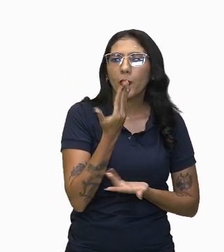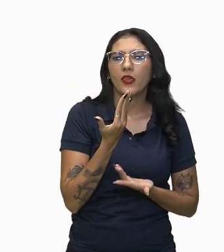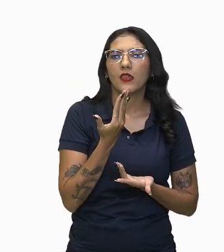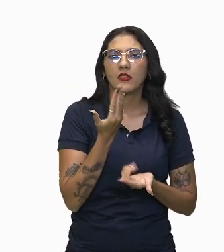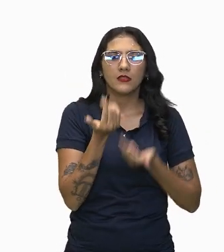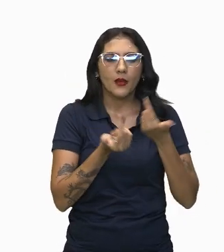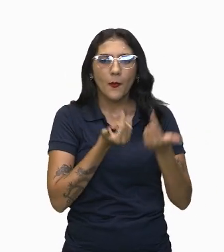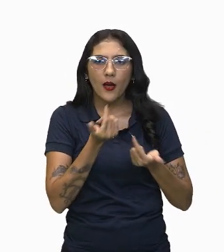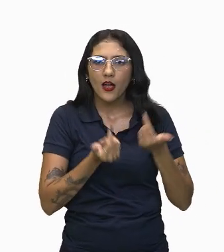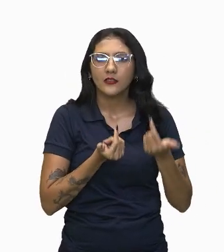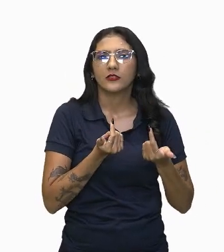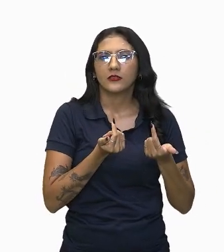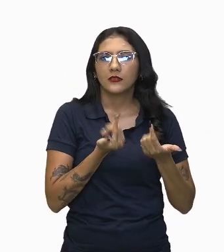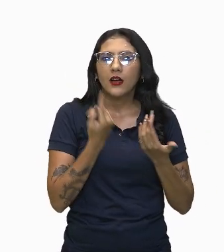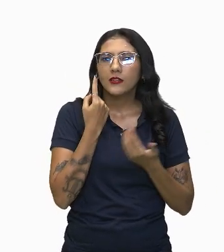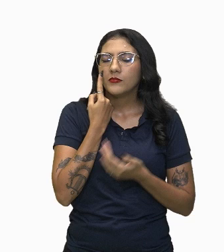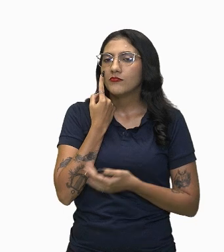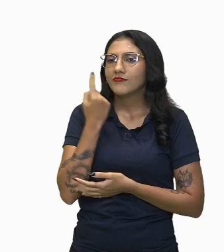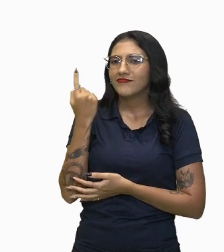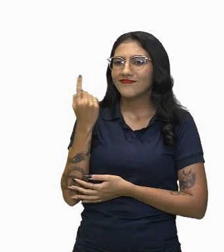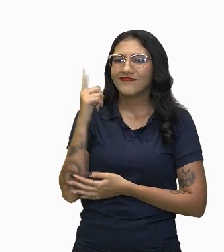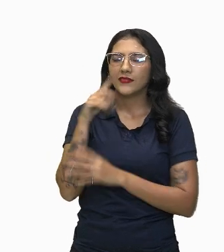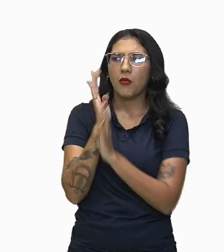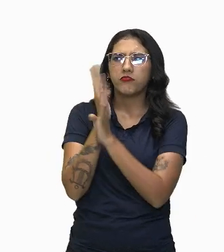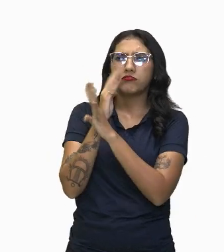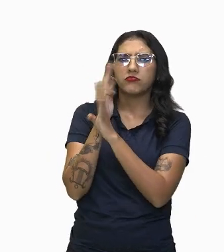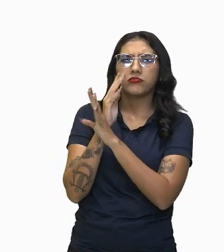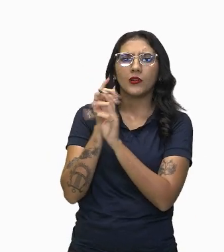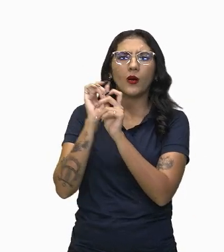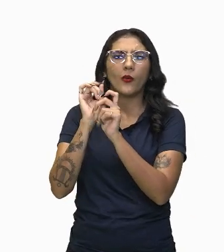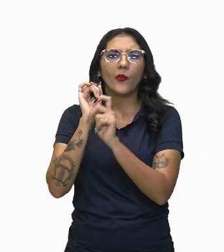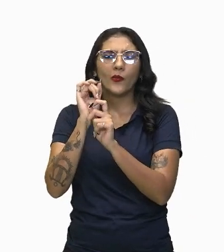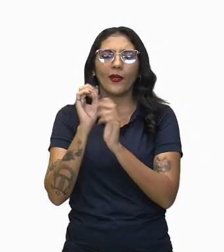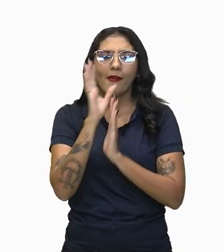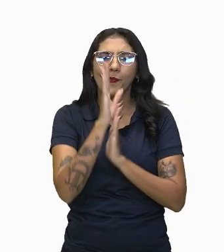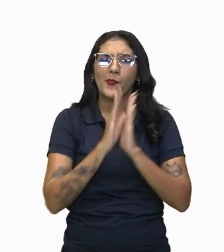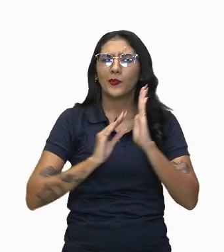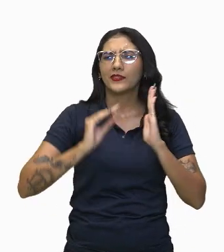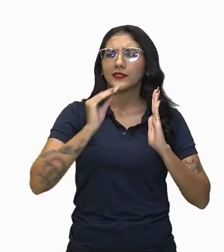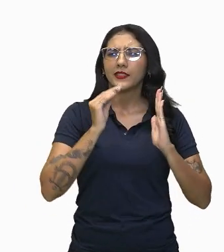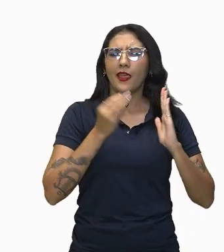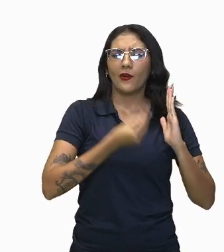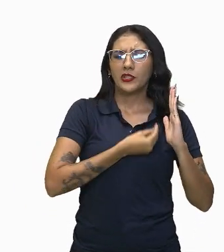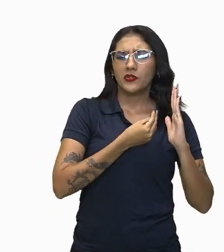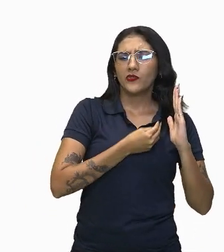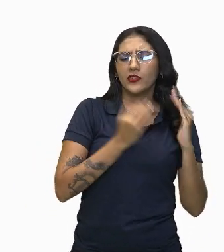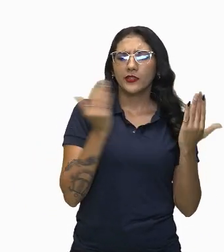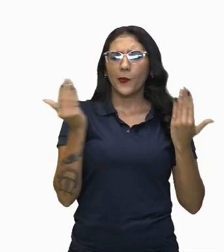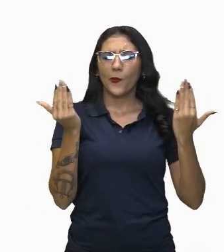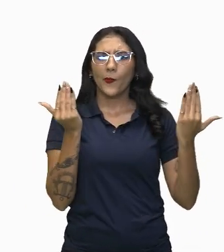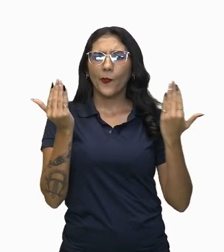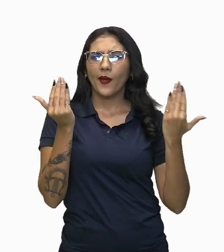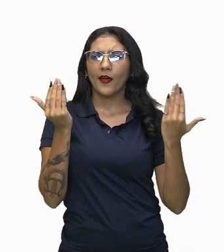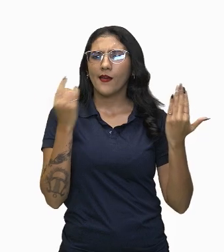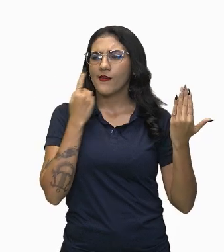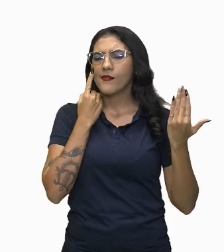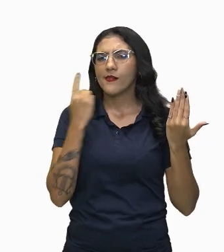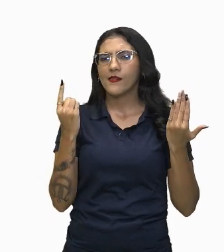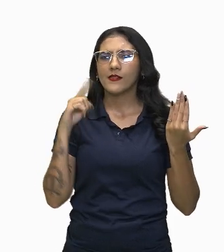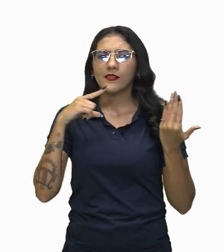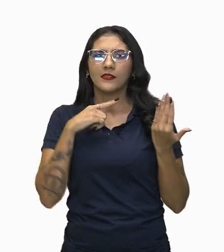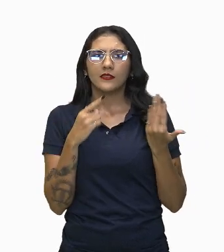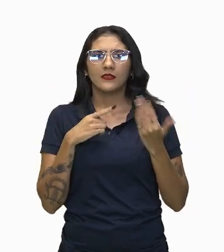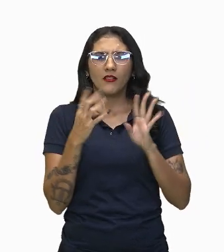Que contrasta com o outdoor que vendia esse estilo de vida americano, e abaixo várias